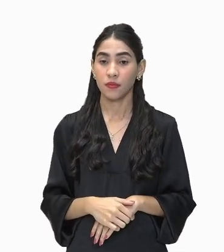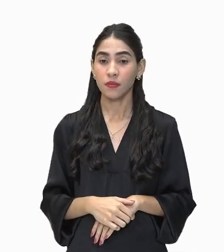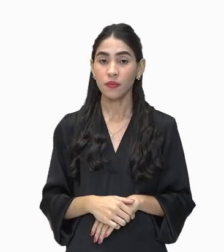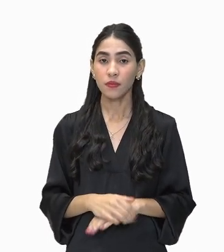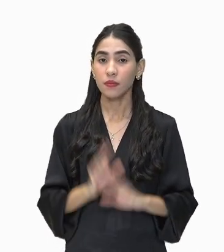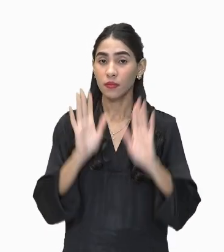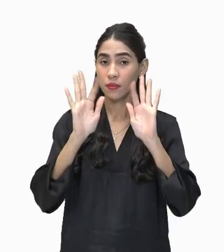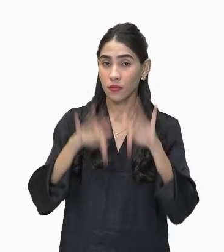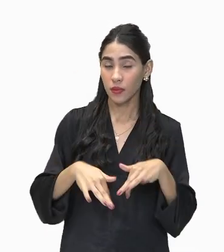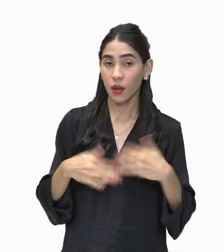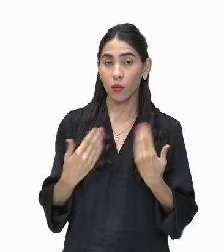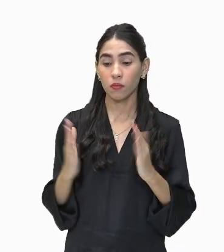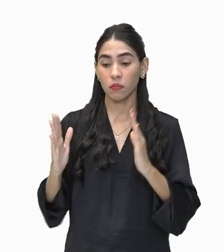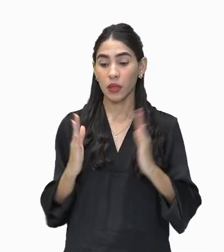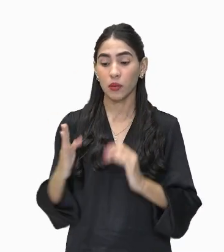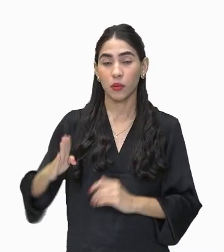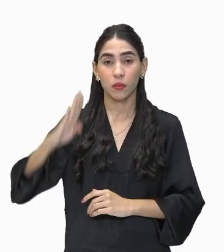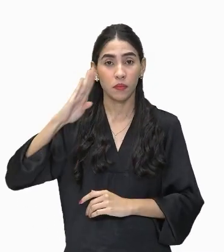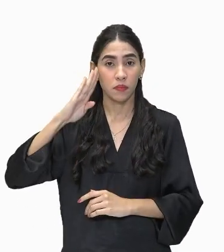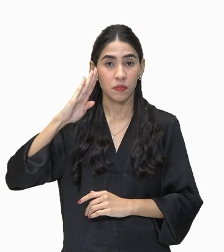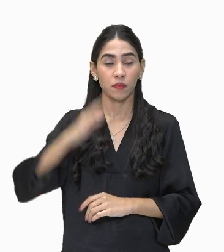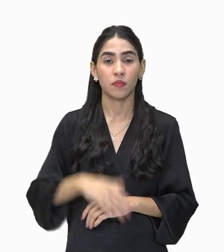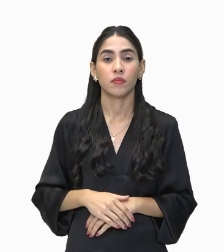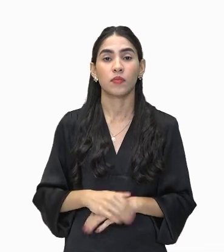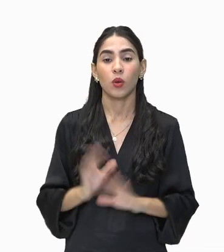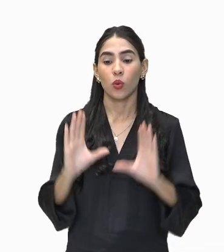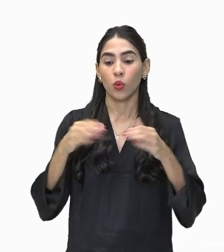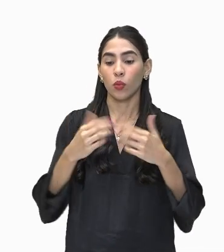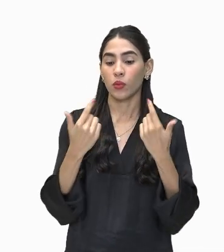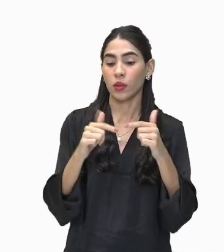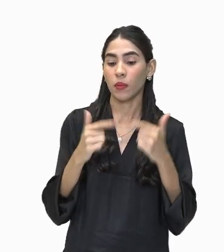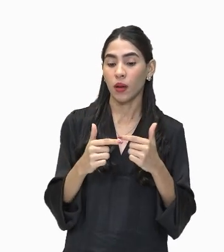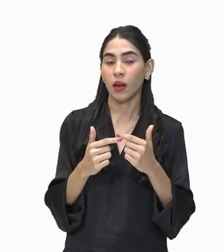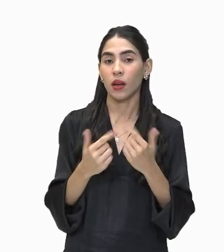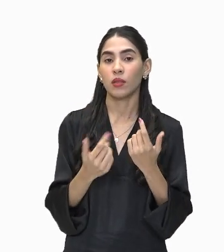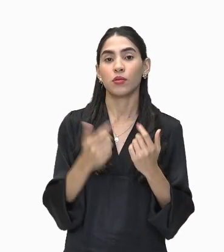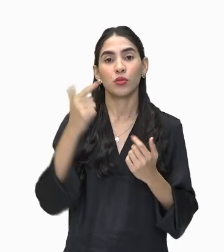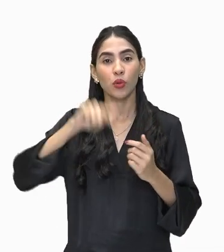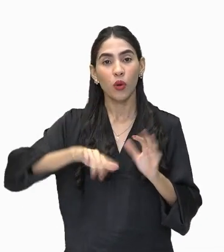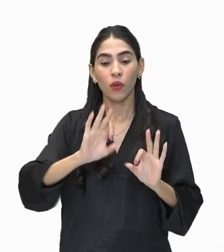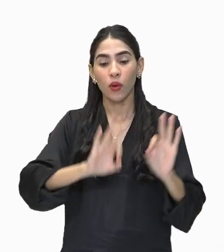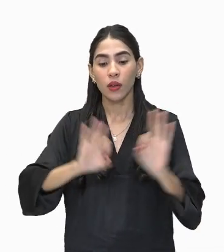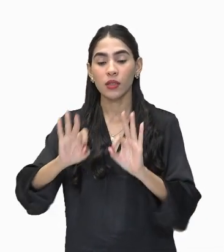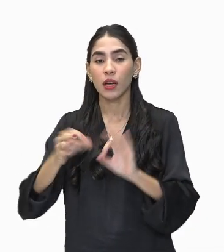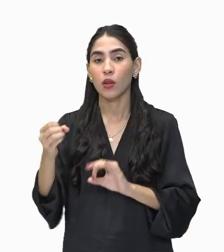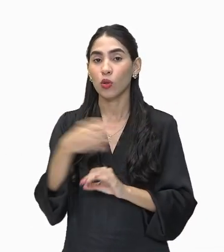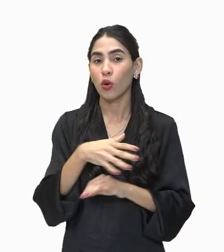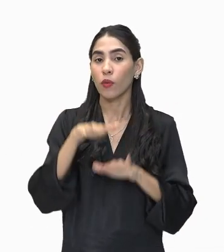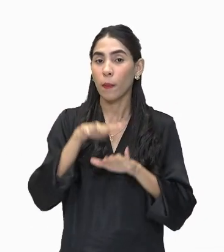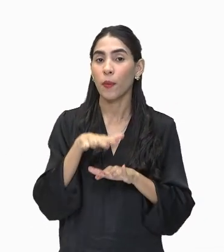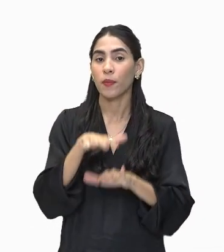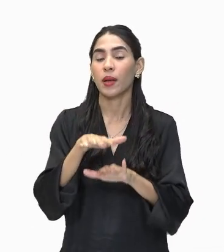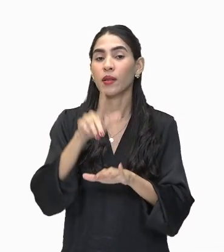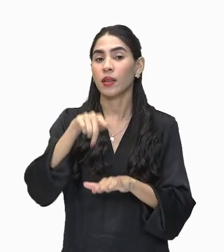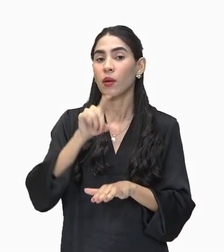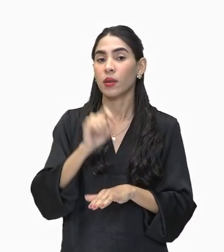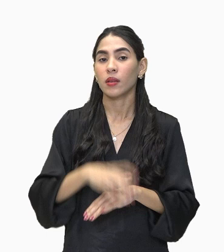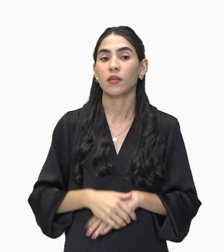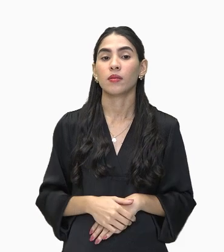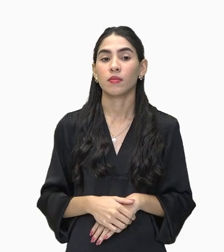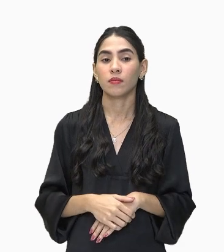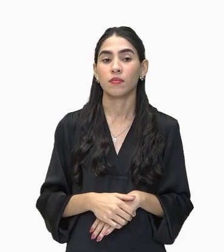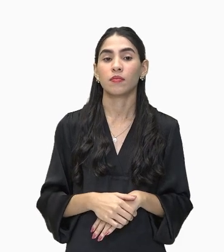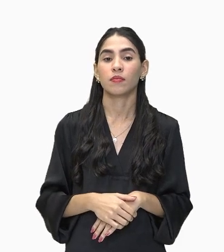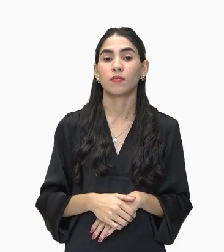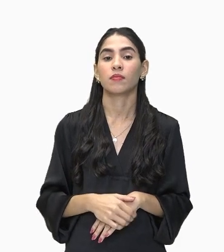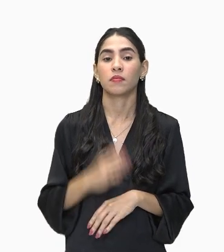no final da ditadura, os trabalhadores rurais vão se reorganizar no novo movimento, que é o Movimento dos